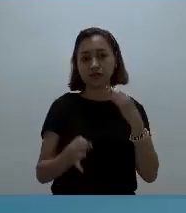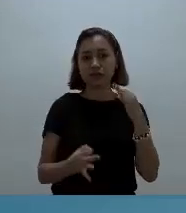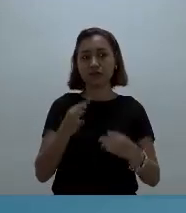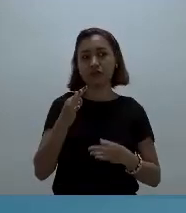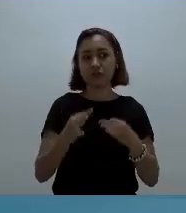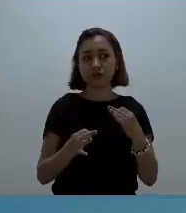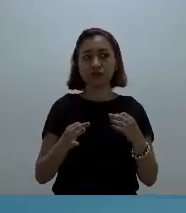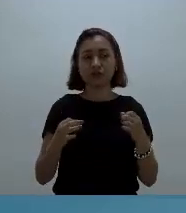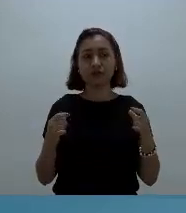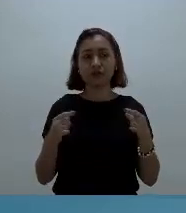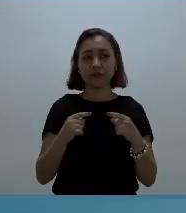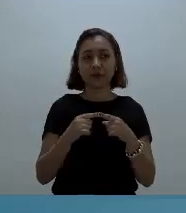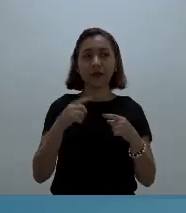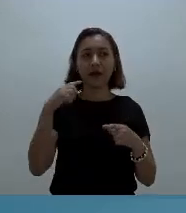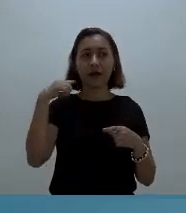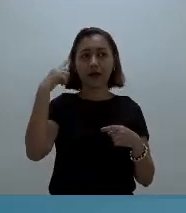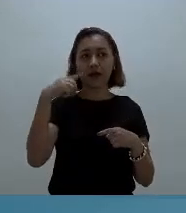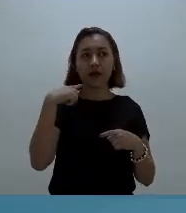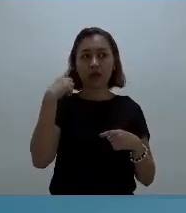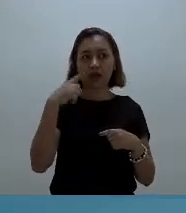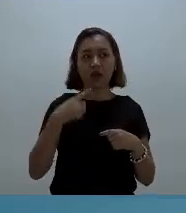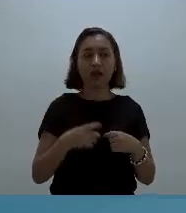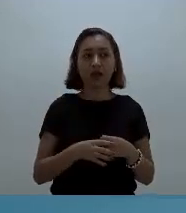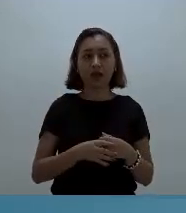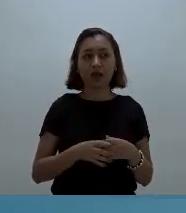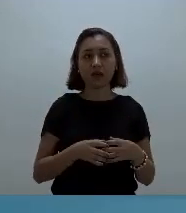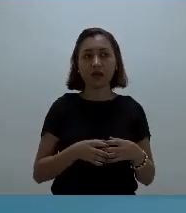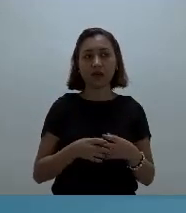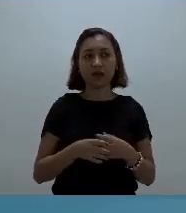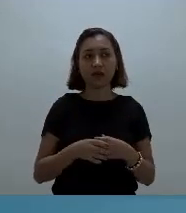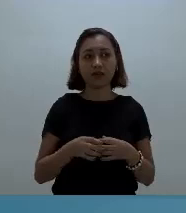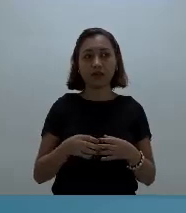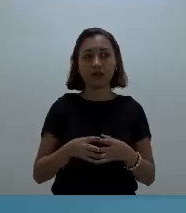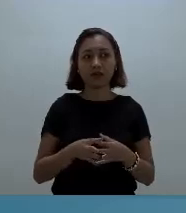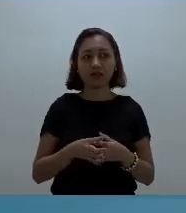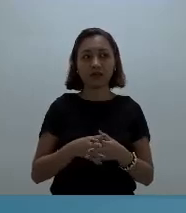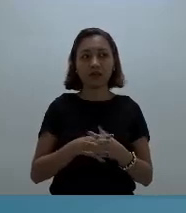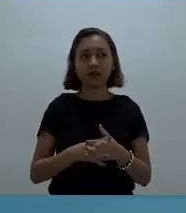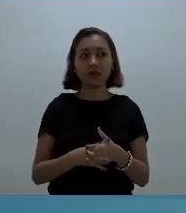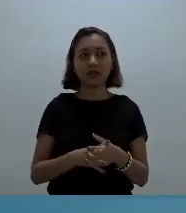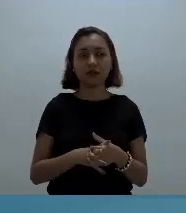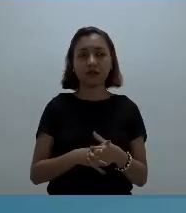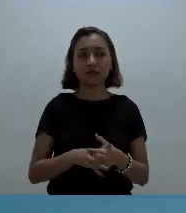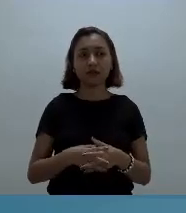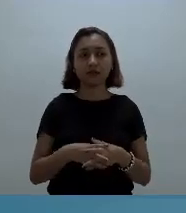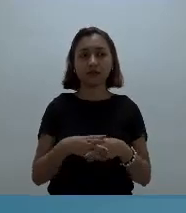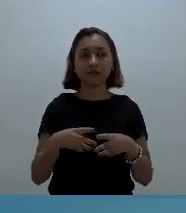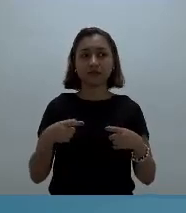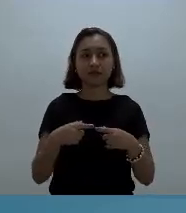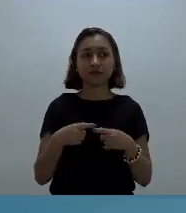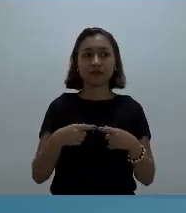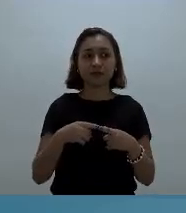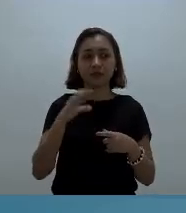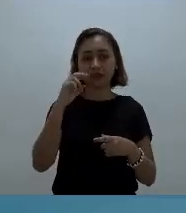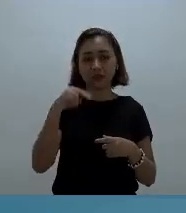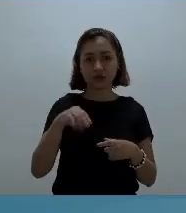advogado. Esse prazo era pelo nosso entendimento, é diferente do CNJ, não é que isso vai